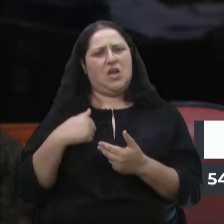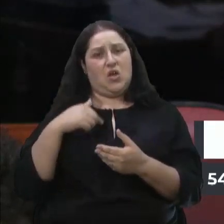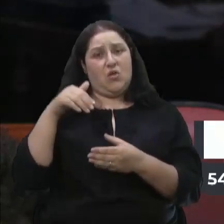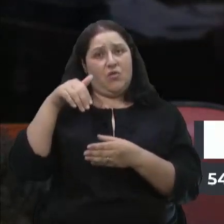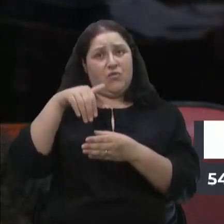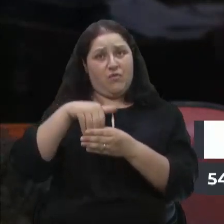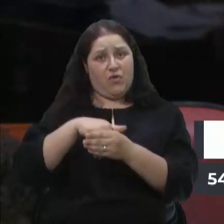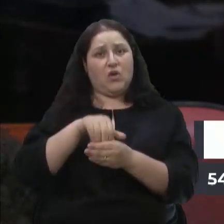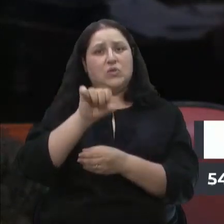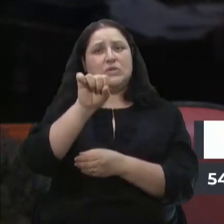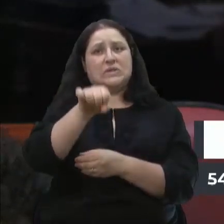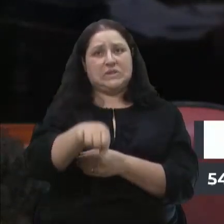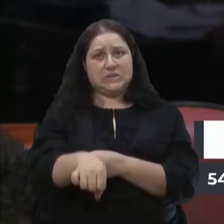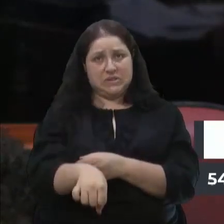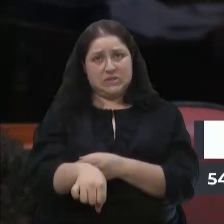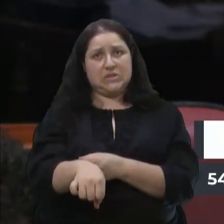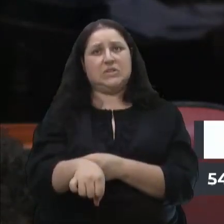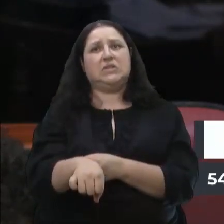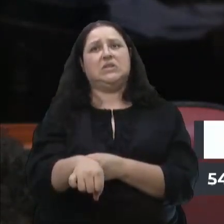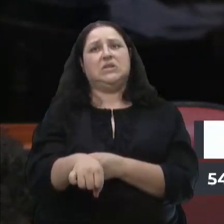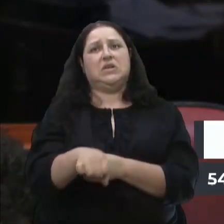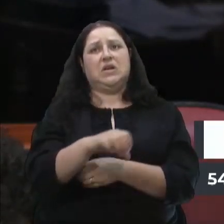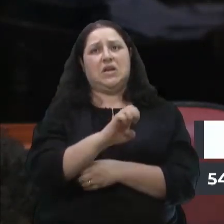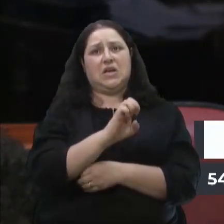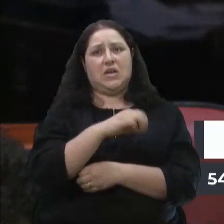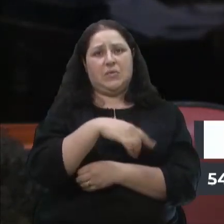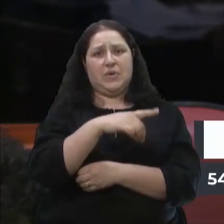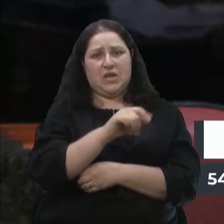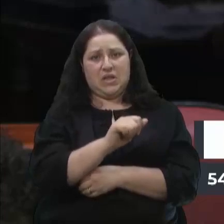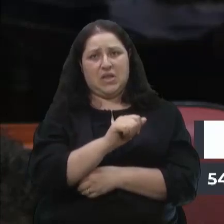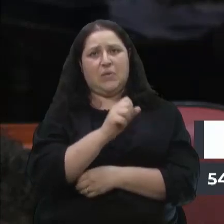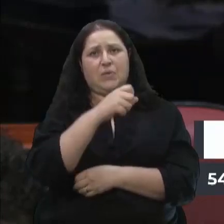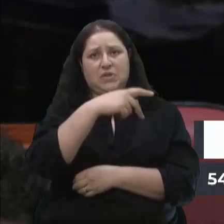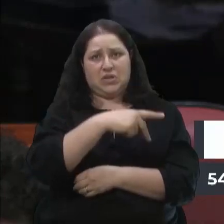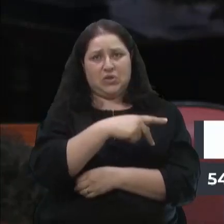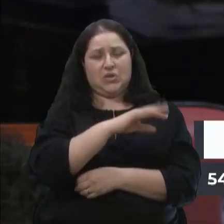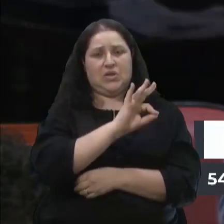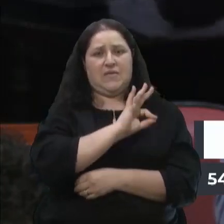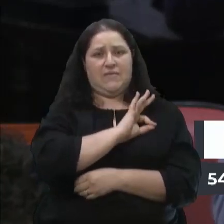voto favorável à emenda da aposentadoria da guarda,